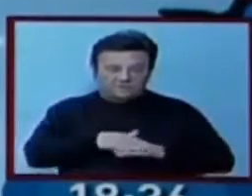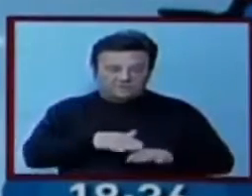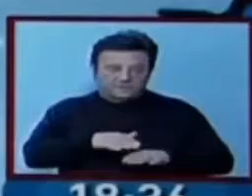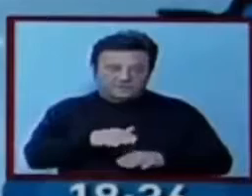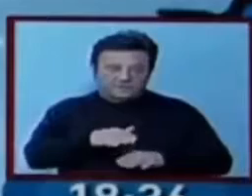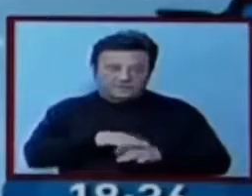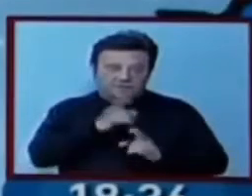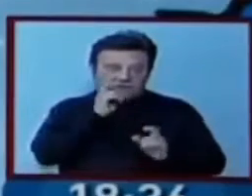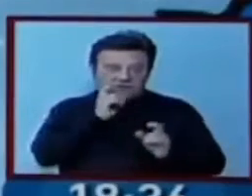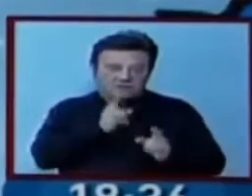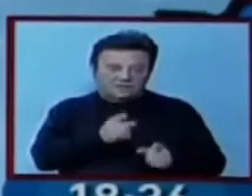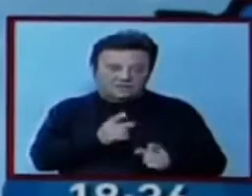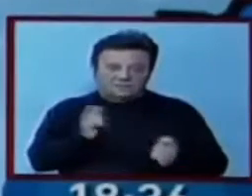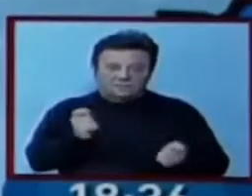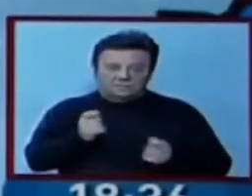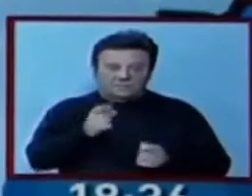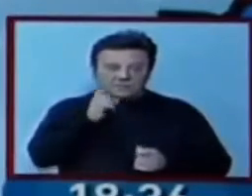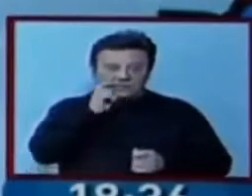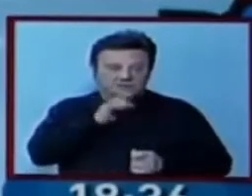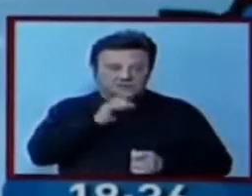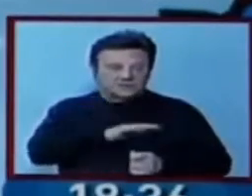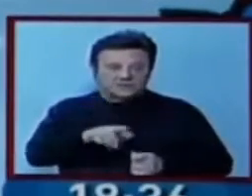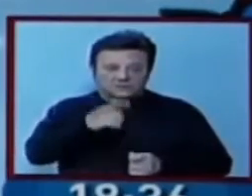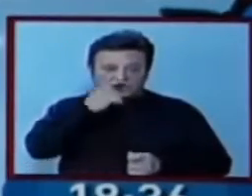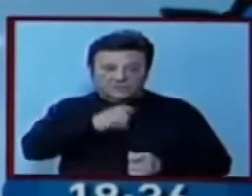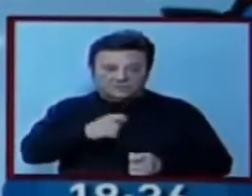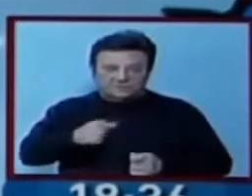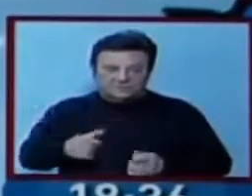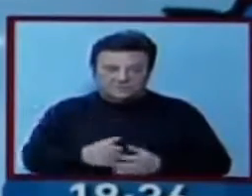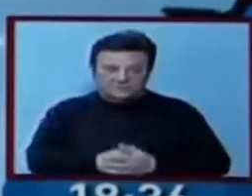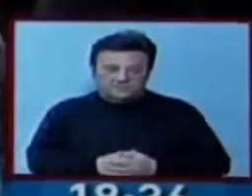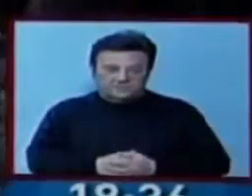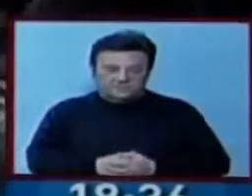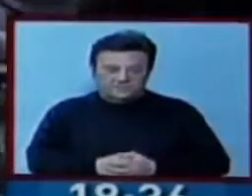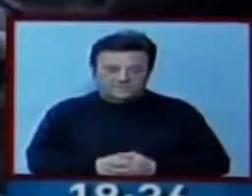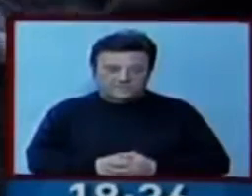para garantir e promover a segurança dos cidadãos.